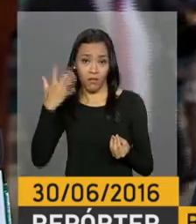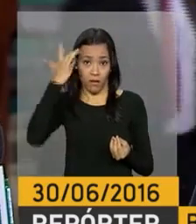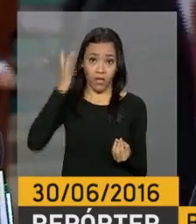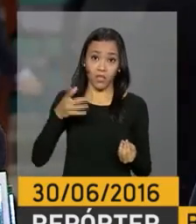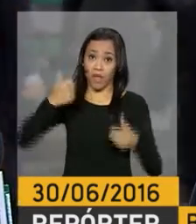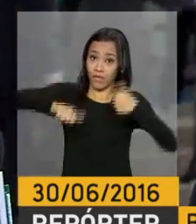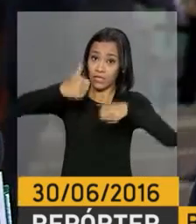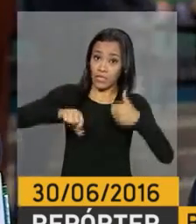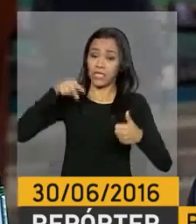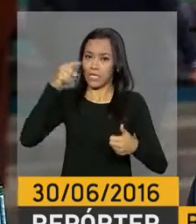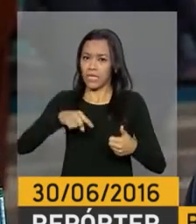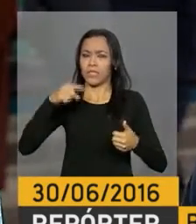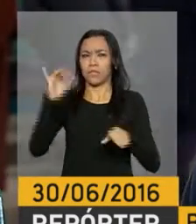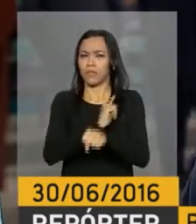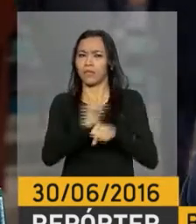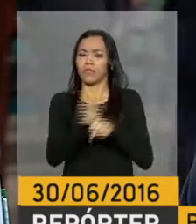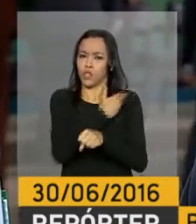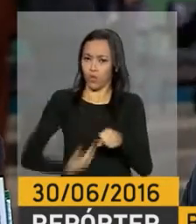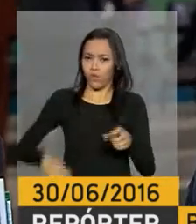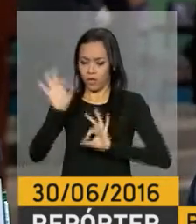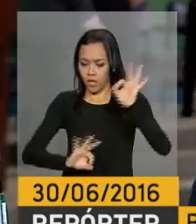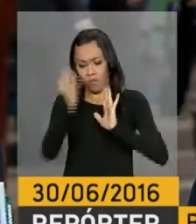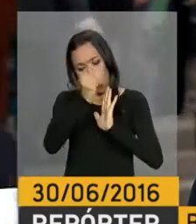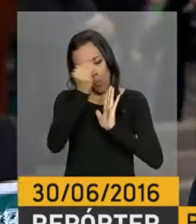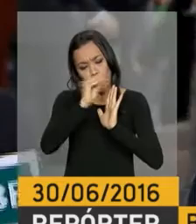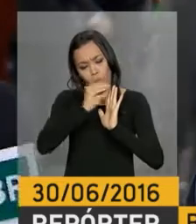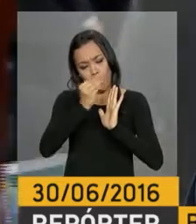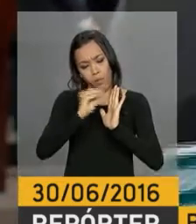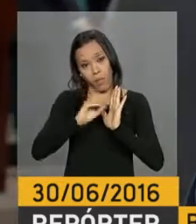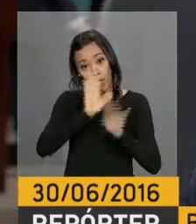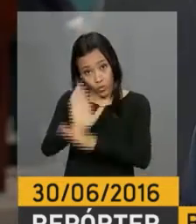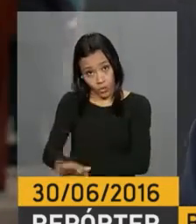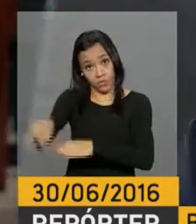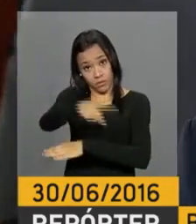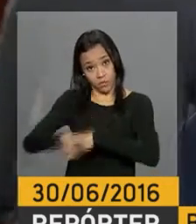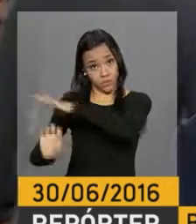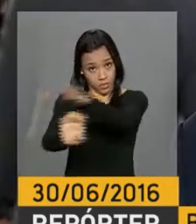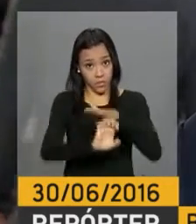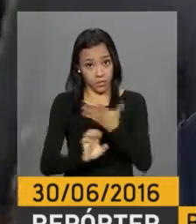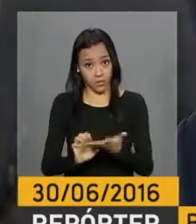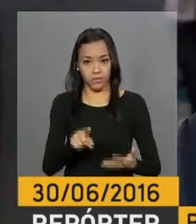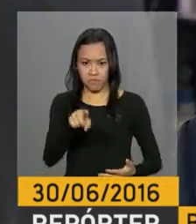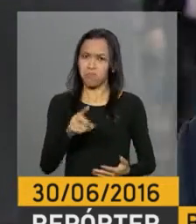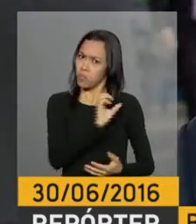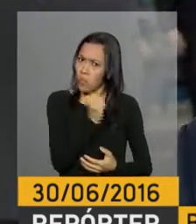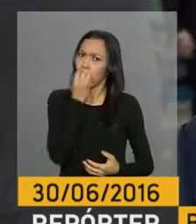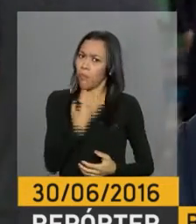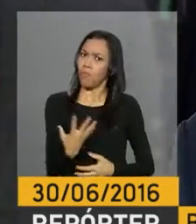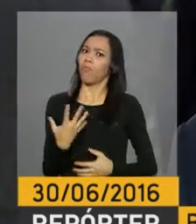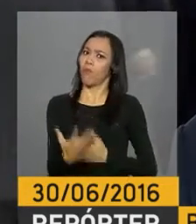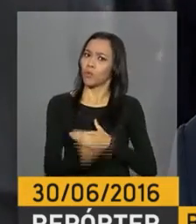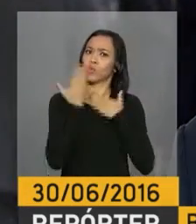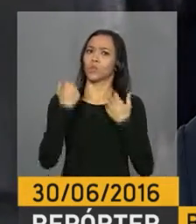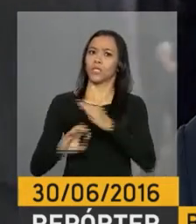essas decisões, essas medidas que têm sido adotadas pelo governo podem ter no setor? Tem um impacto muito grande, porque o